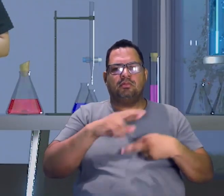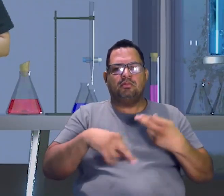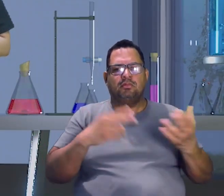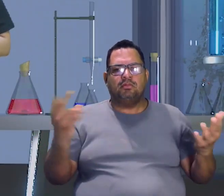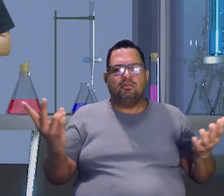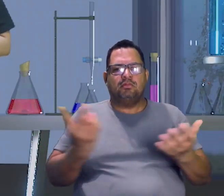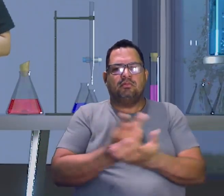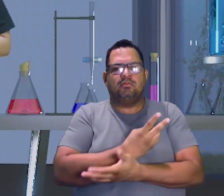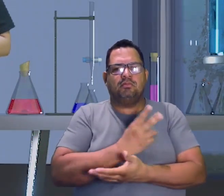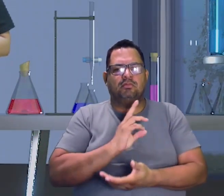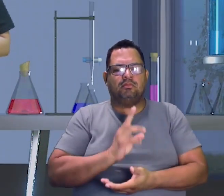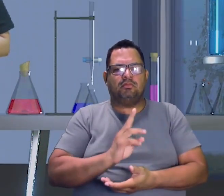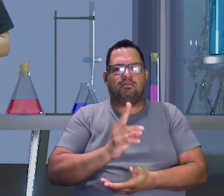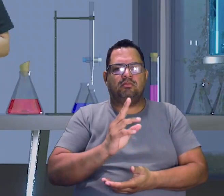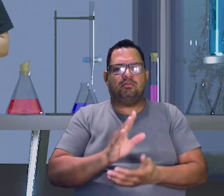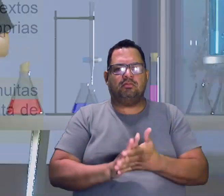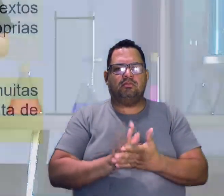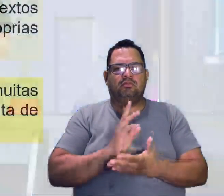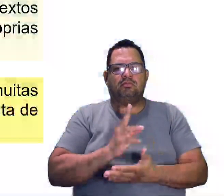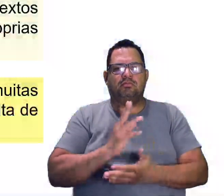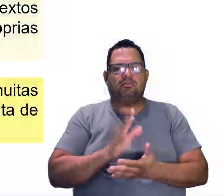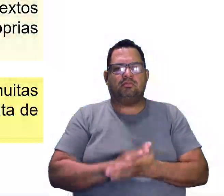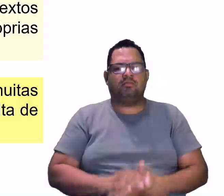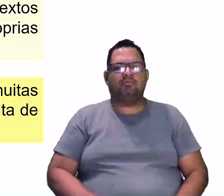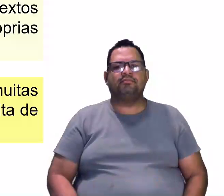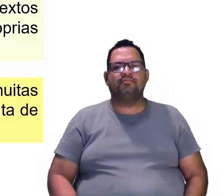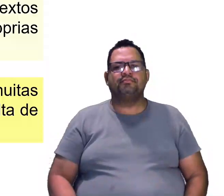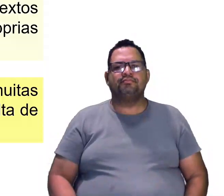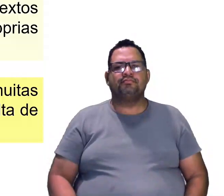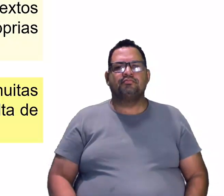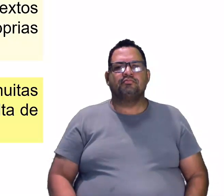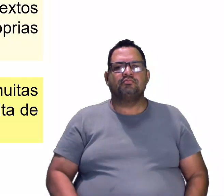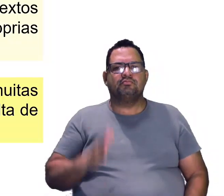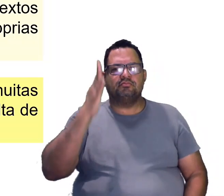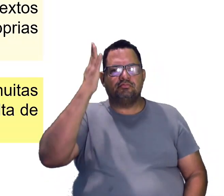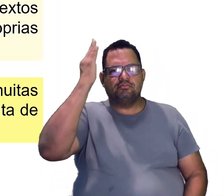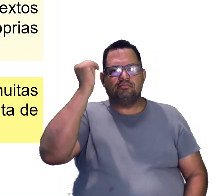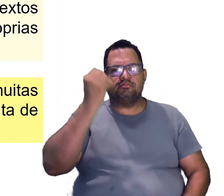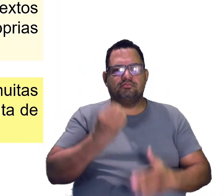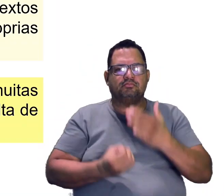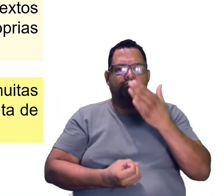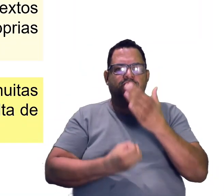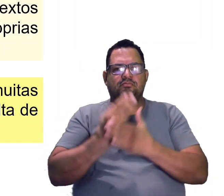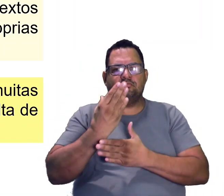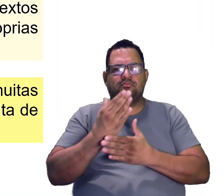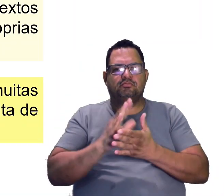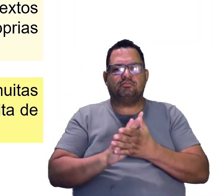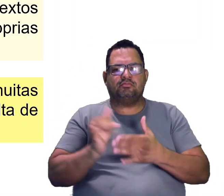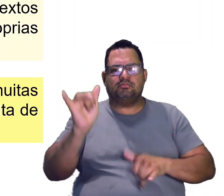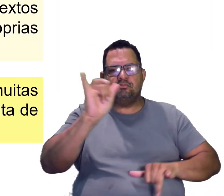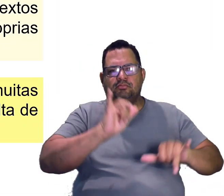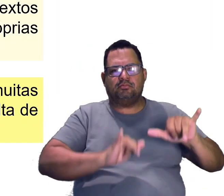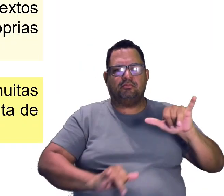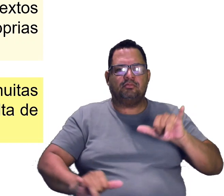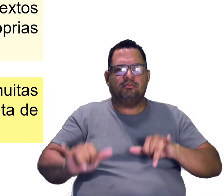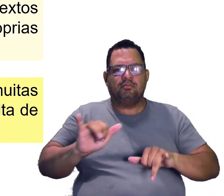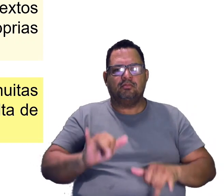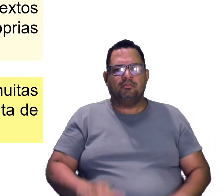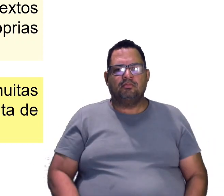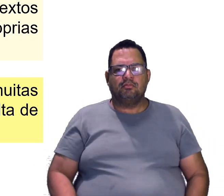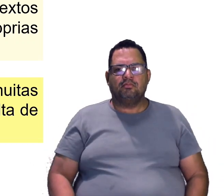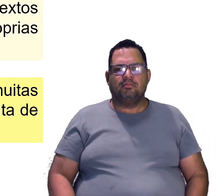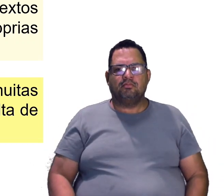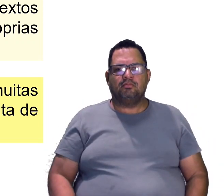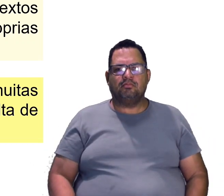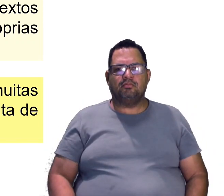joia? E aí, dando continuidade, vamos lá então para saber a origem da química. Olha aí, meu